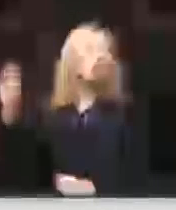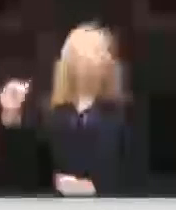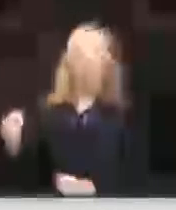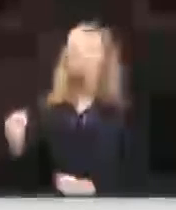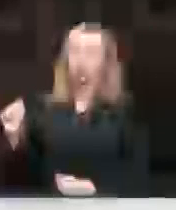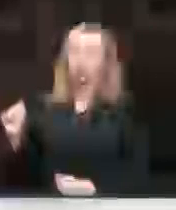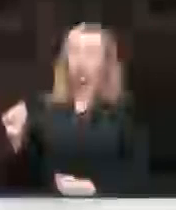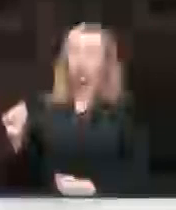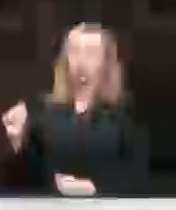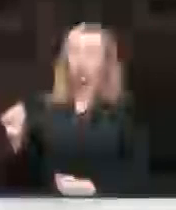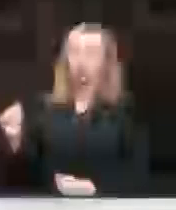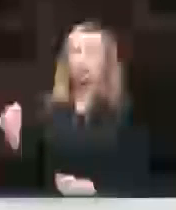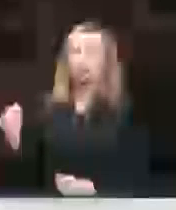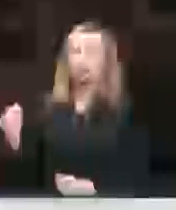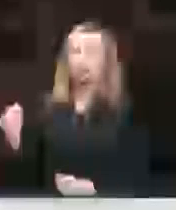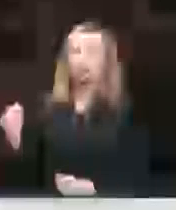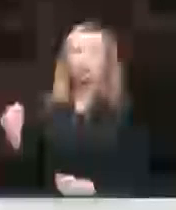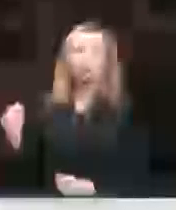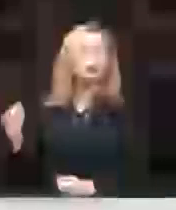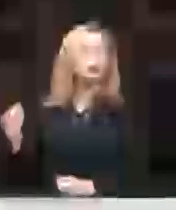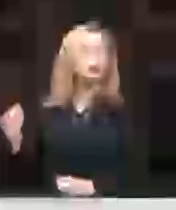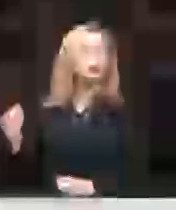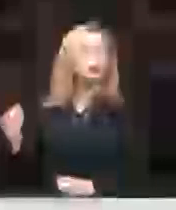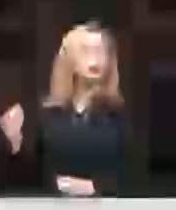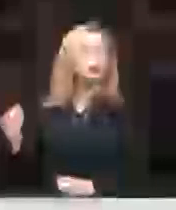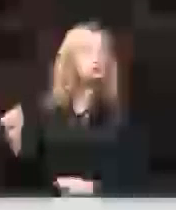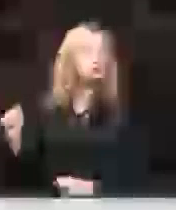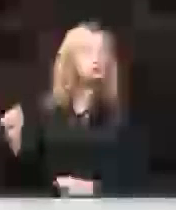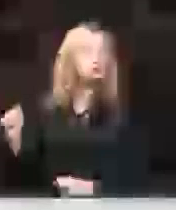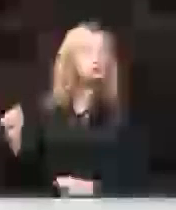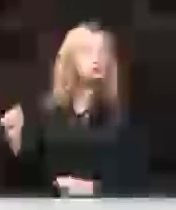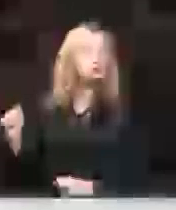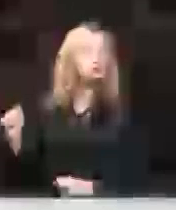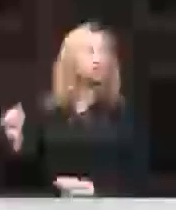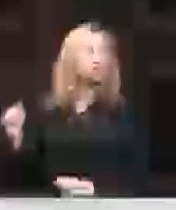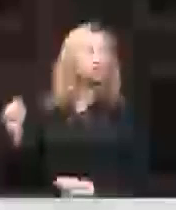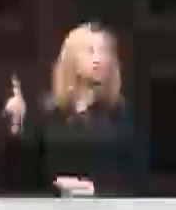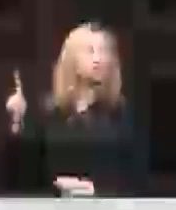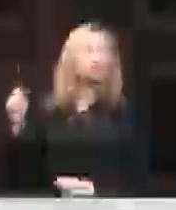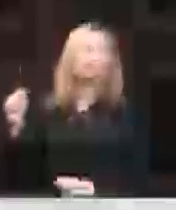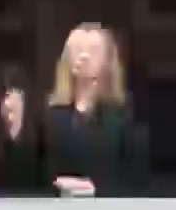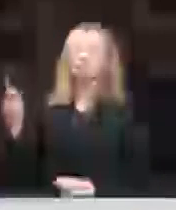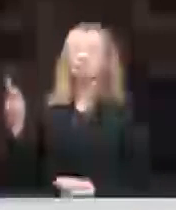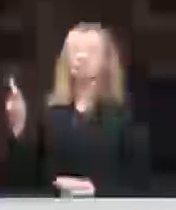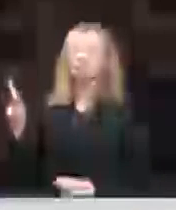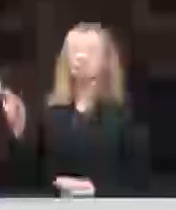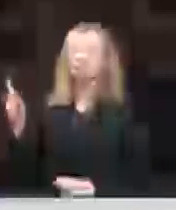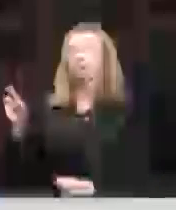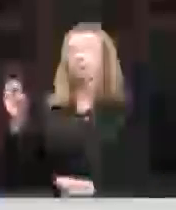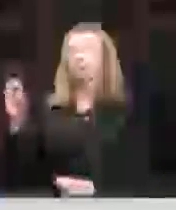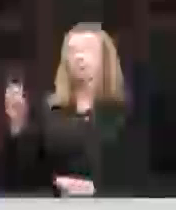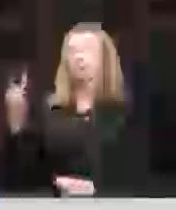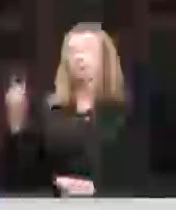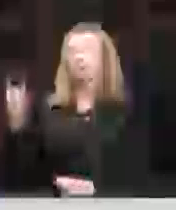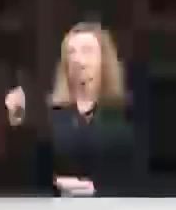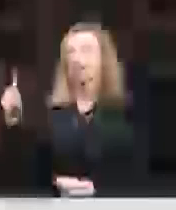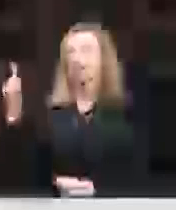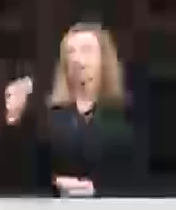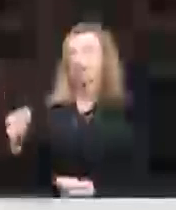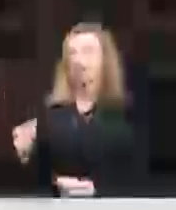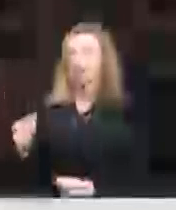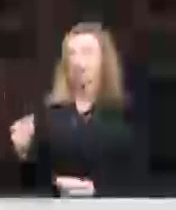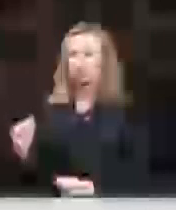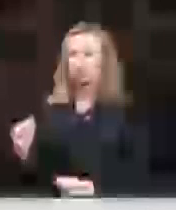a reforma da Previdência. Querem entregar a administração da Previdência ao capital